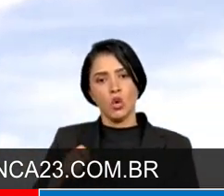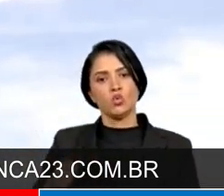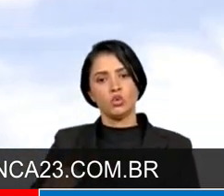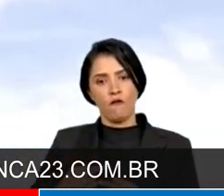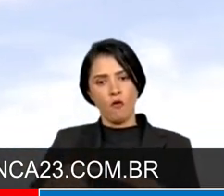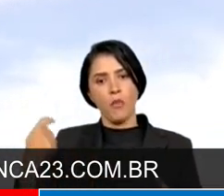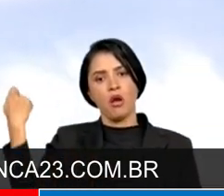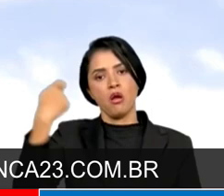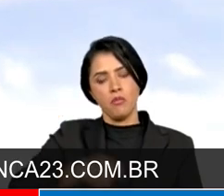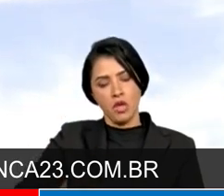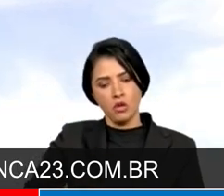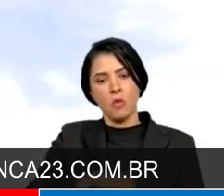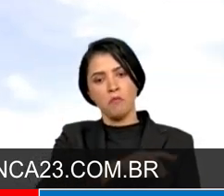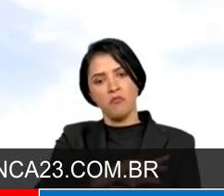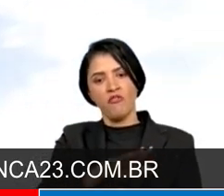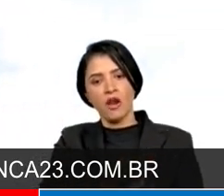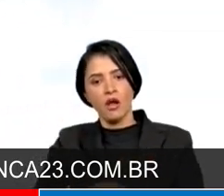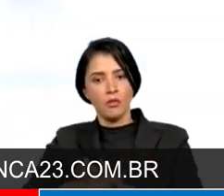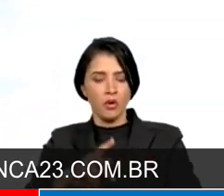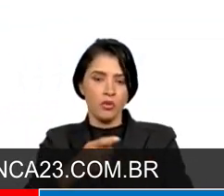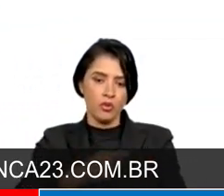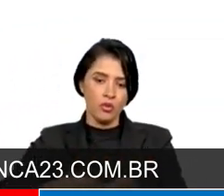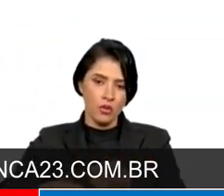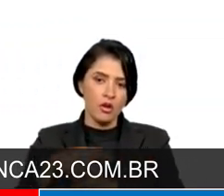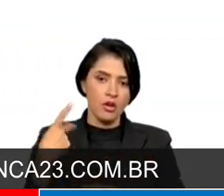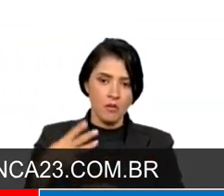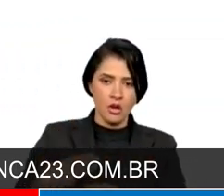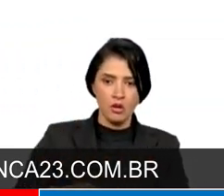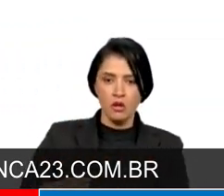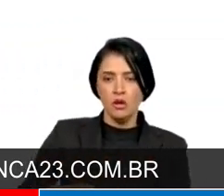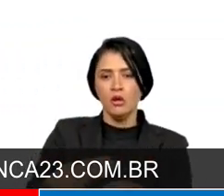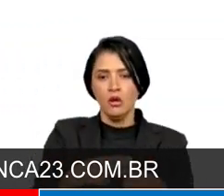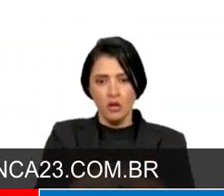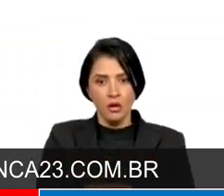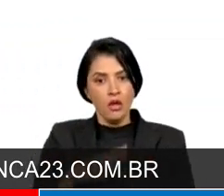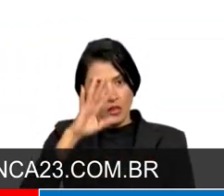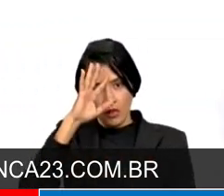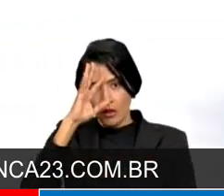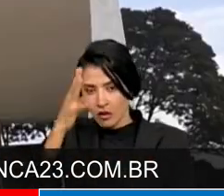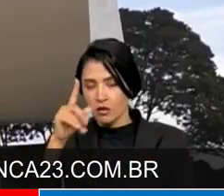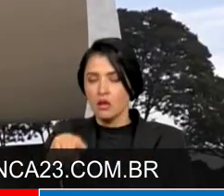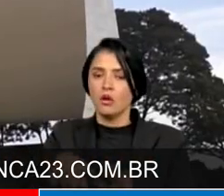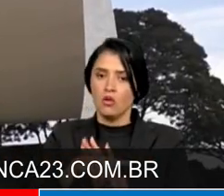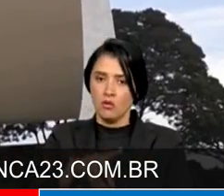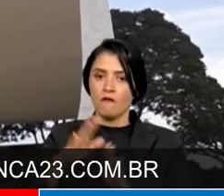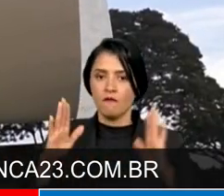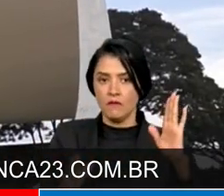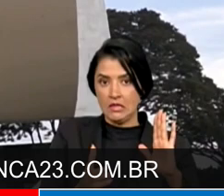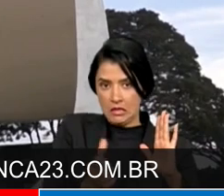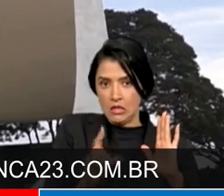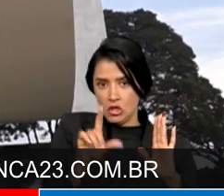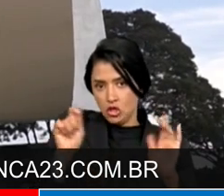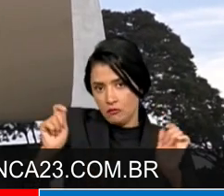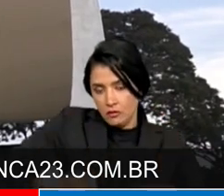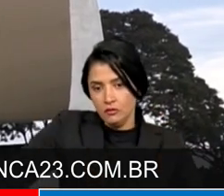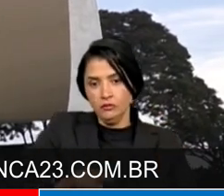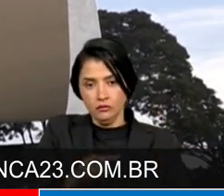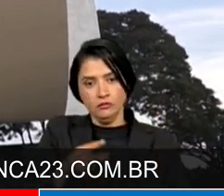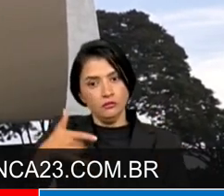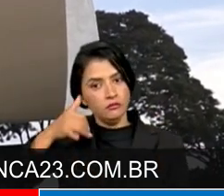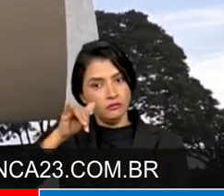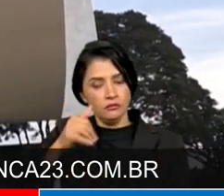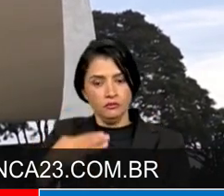pagamentos para diversos setores da economia e para os municípios a decisão vale por 60 dias e evita que os